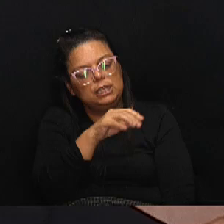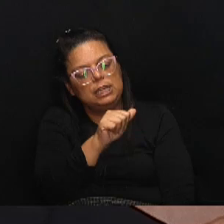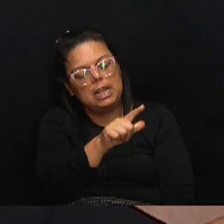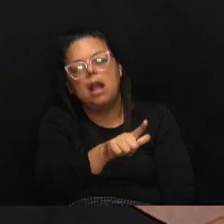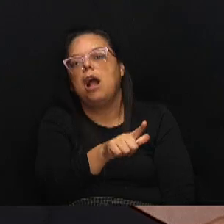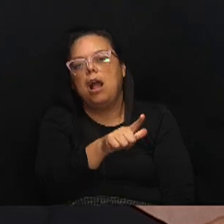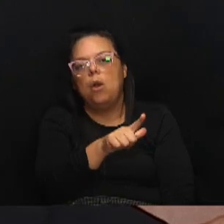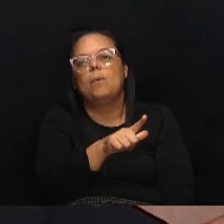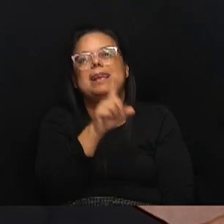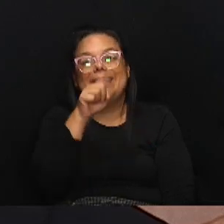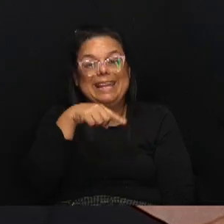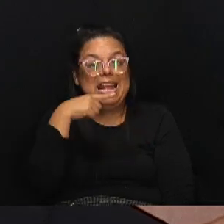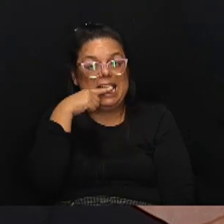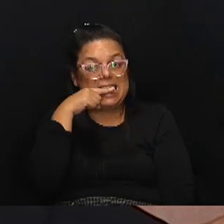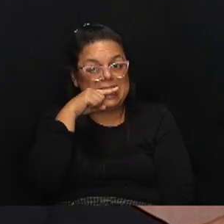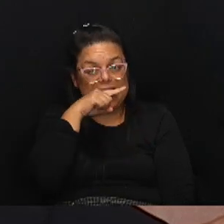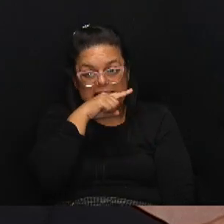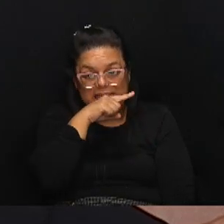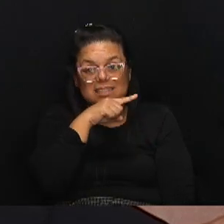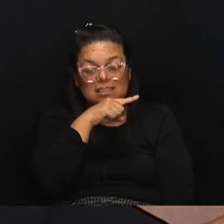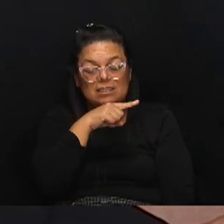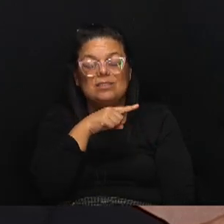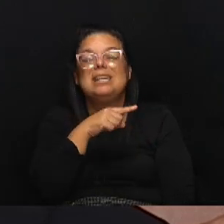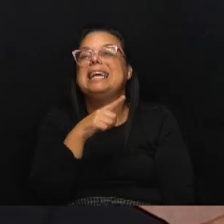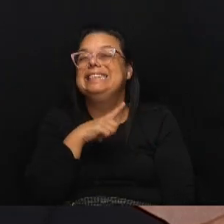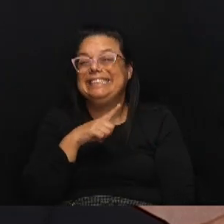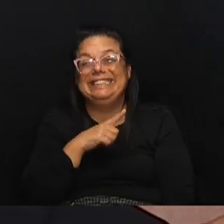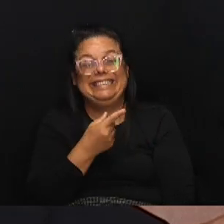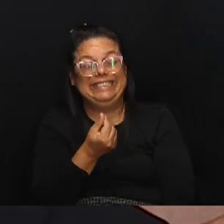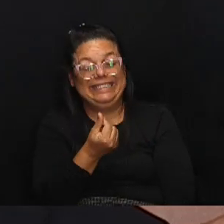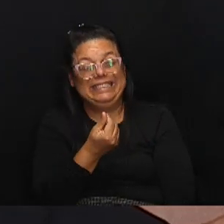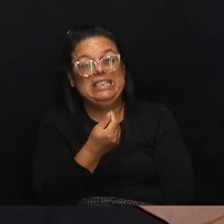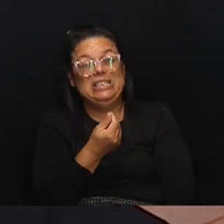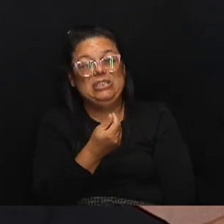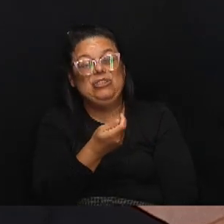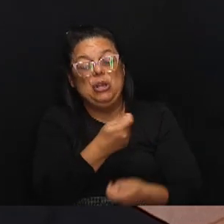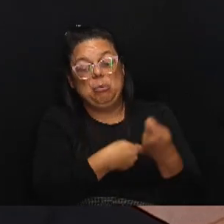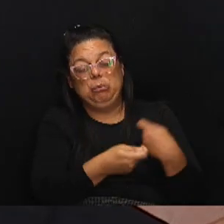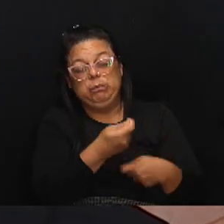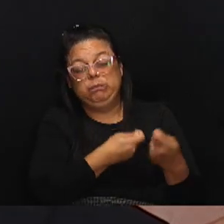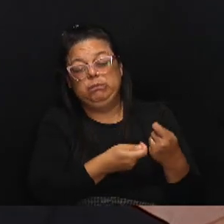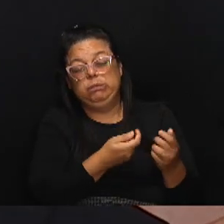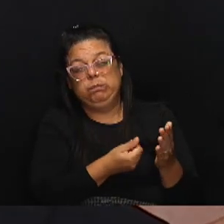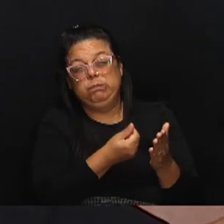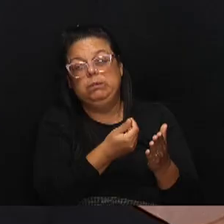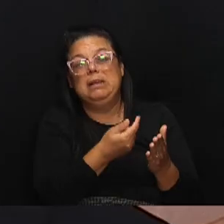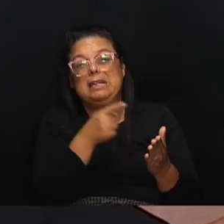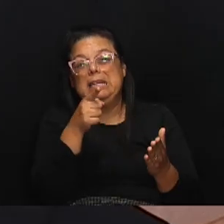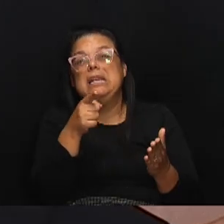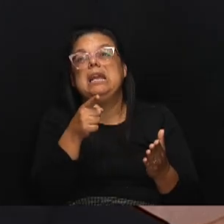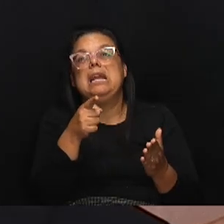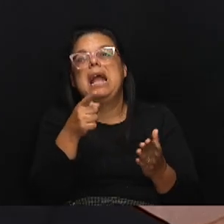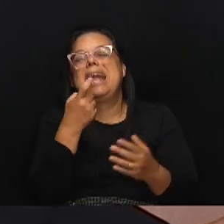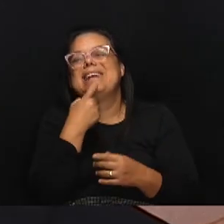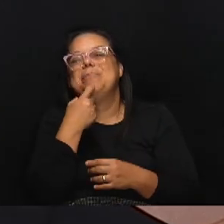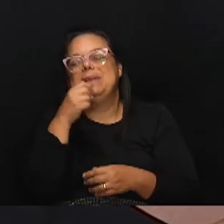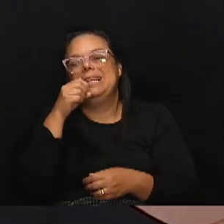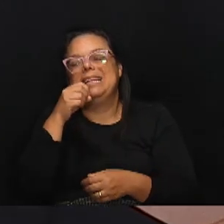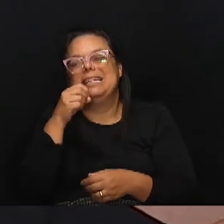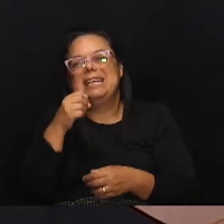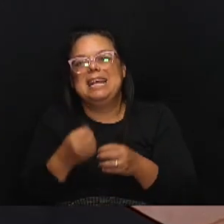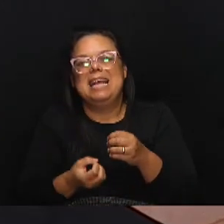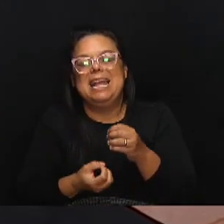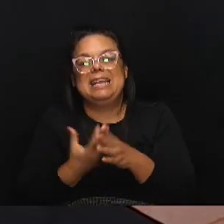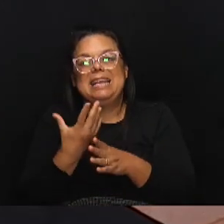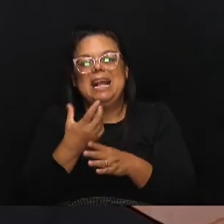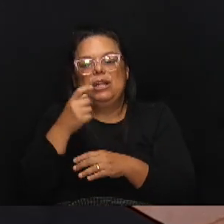a cana-de-açúcar, que traz muito dinheiro para Campinas. É um engano dizer que Campinas nasce com o café. Não, quem dá o suporte para o